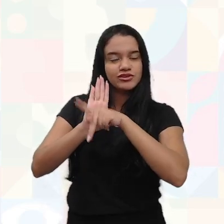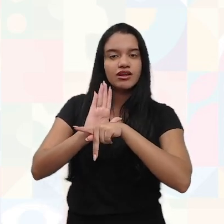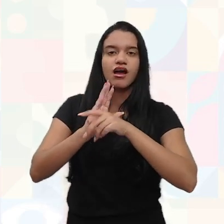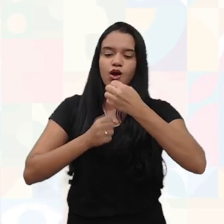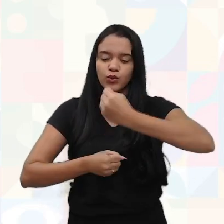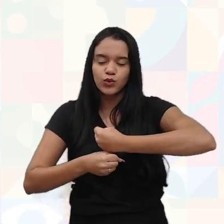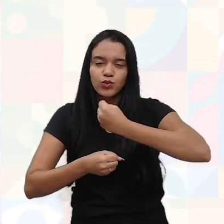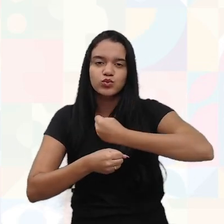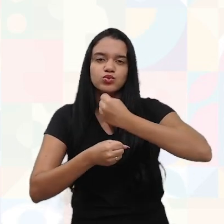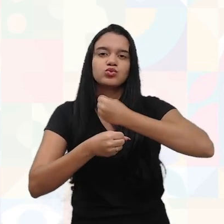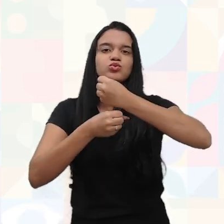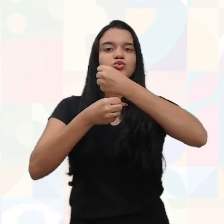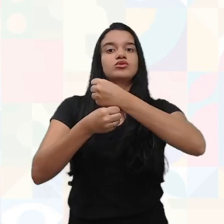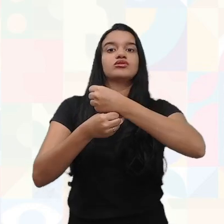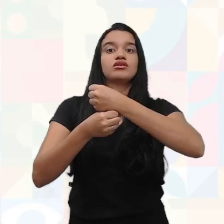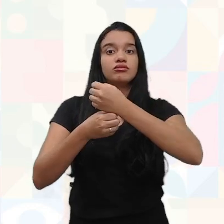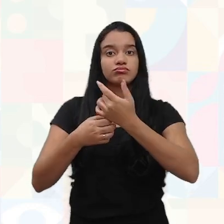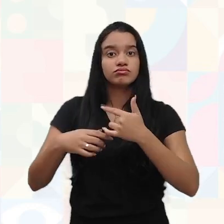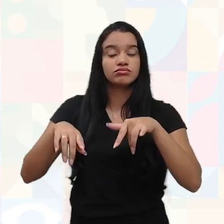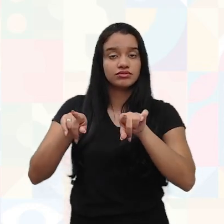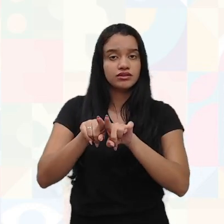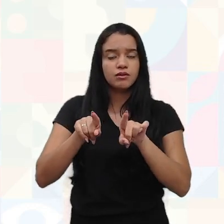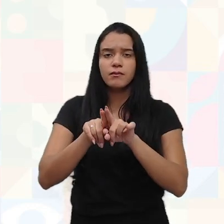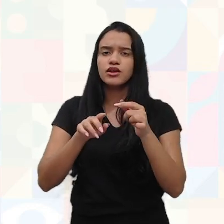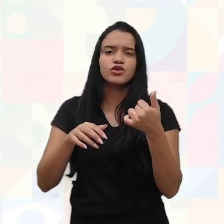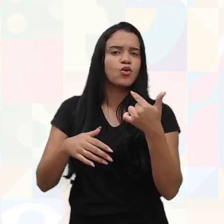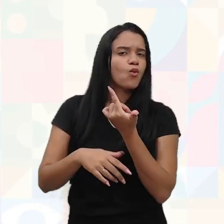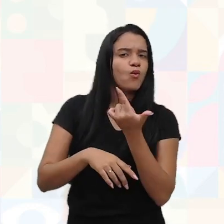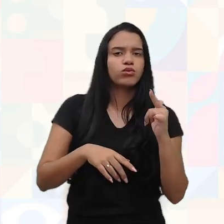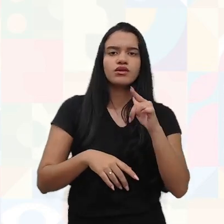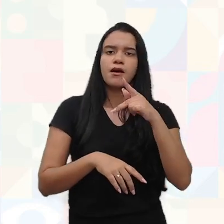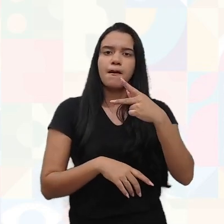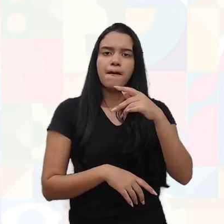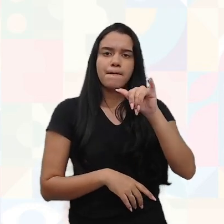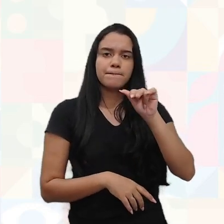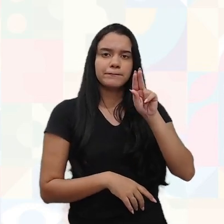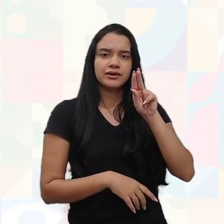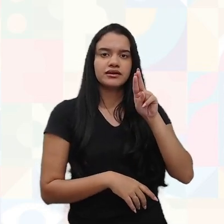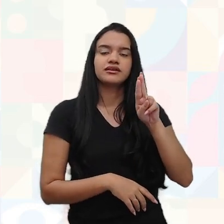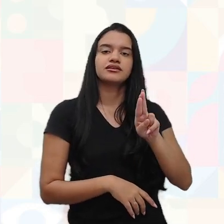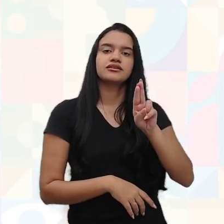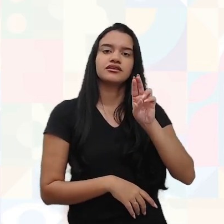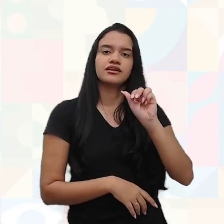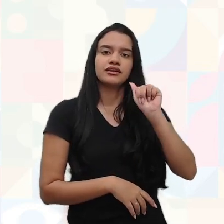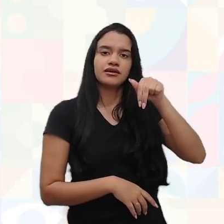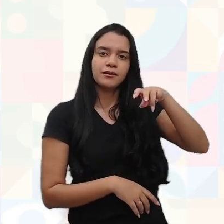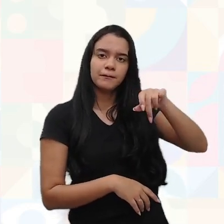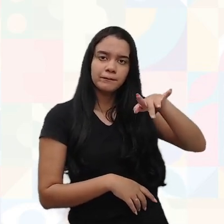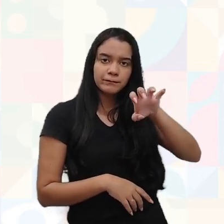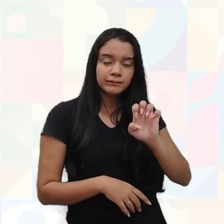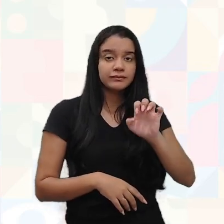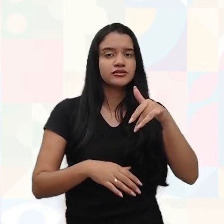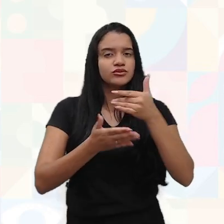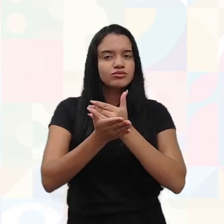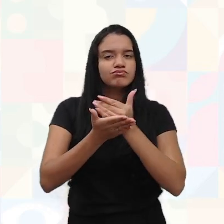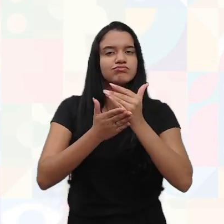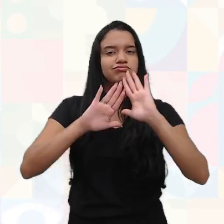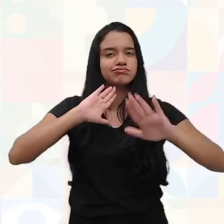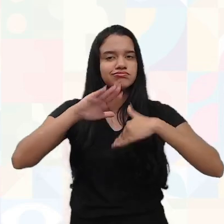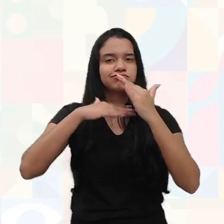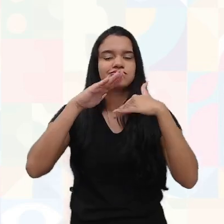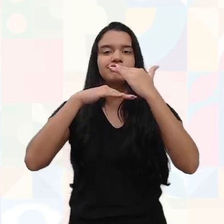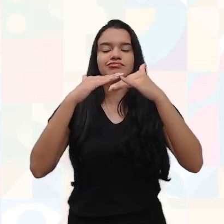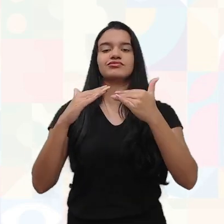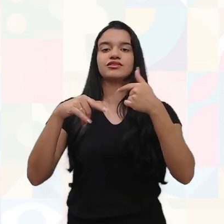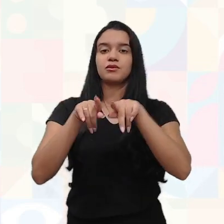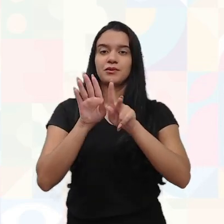construções, como as pirâmides, os igurates e outras coisas mais, teve início o desenvolvimento de um